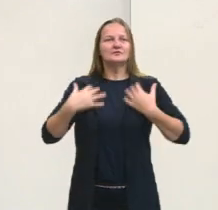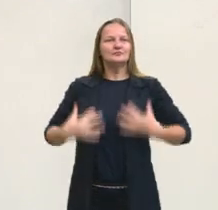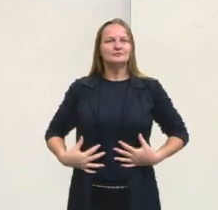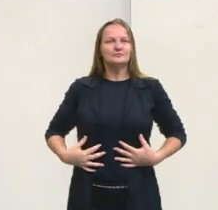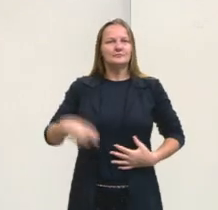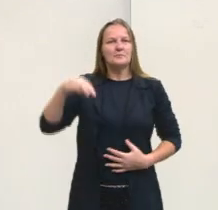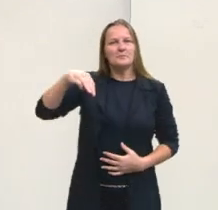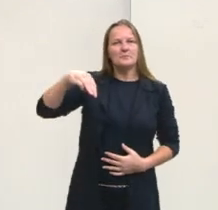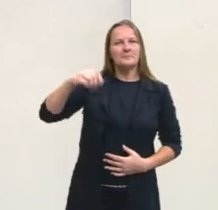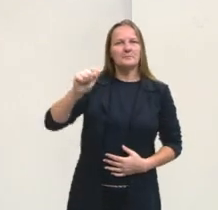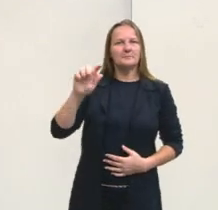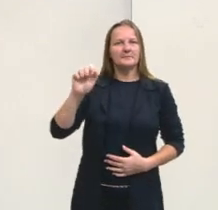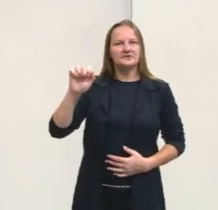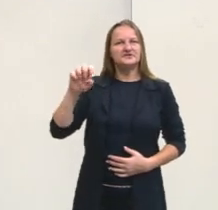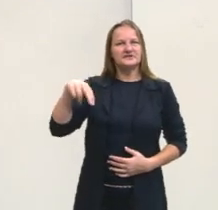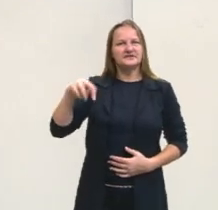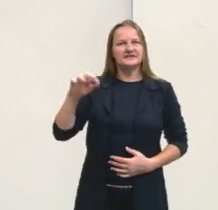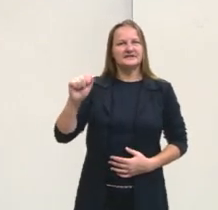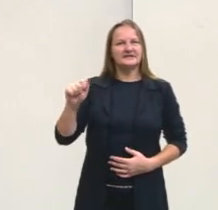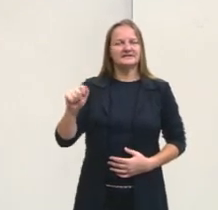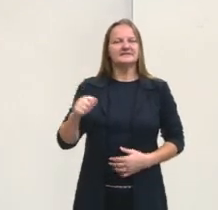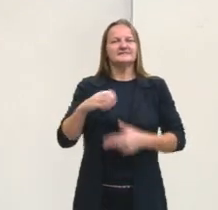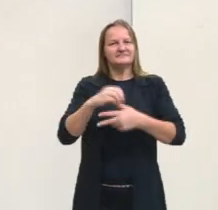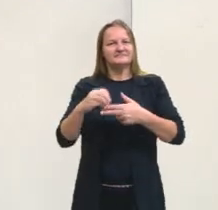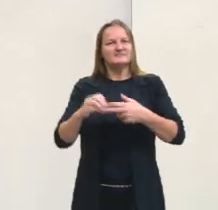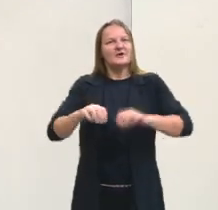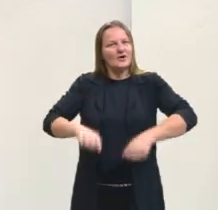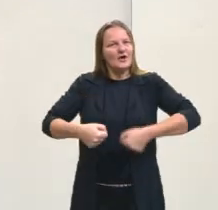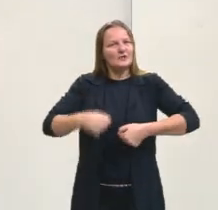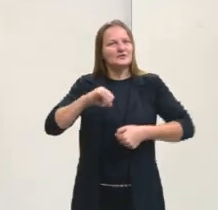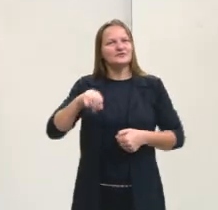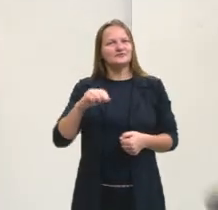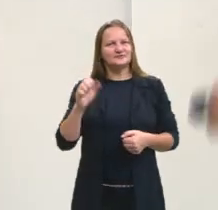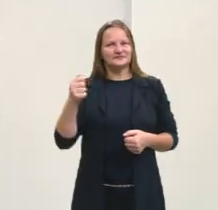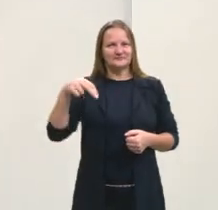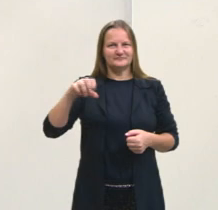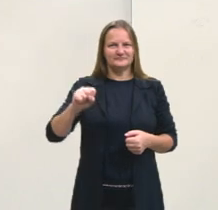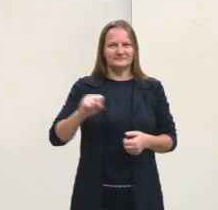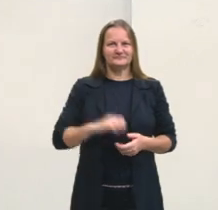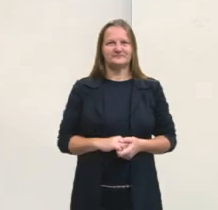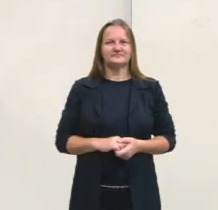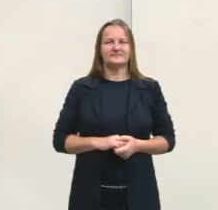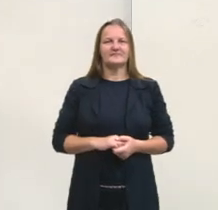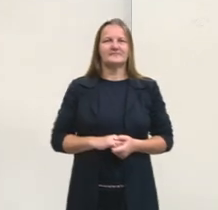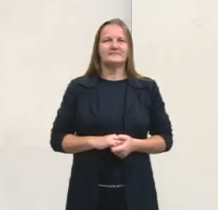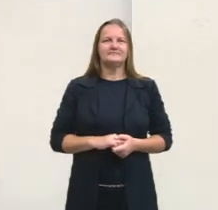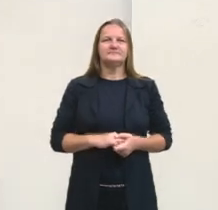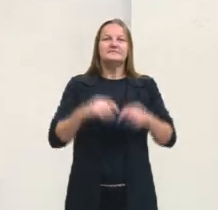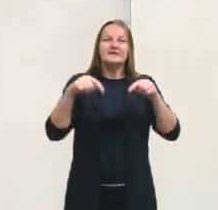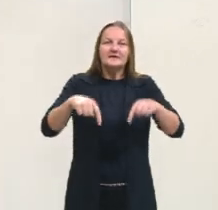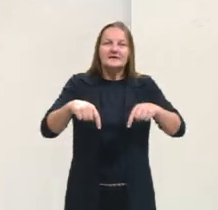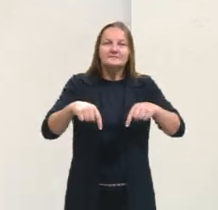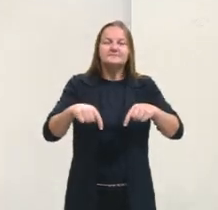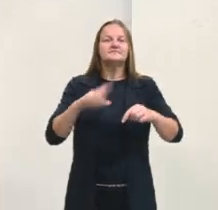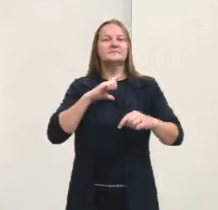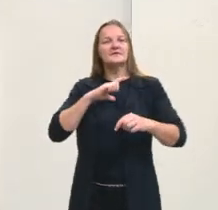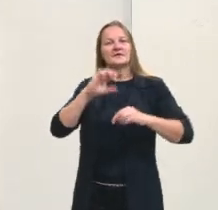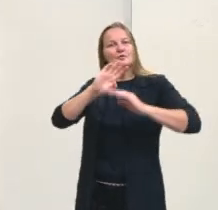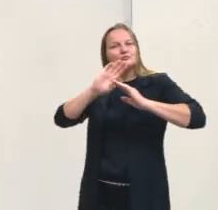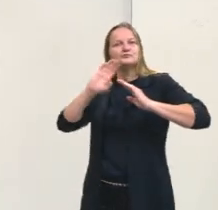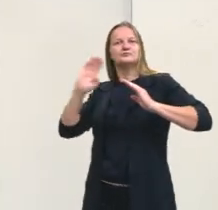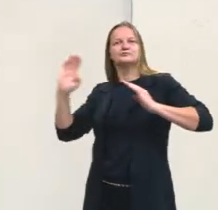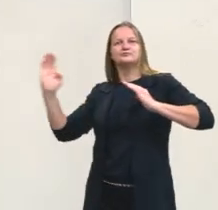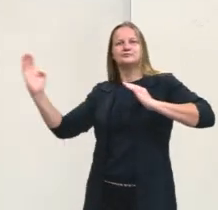camiseta do programa para ENEM de cor Magenta e uma calça jeans preta aqui no estúdio nós temos um painel bem